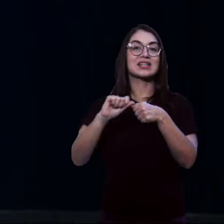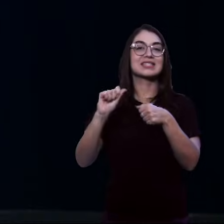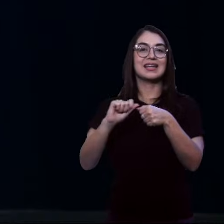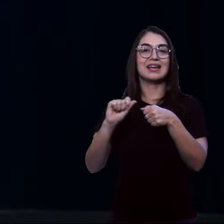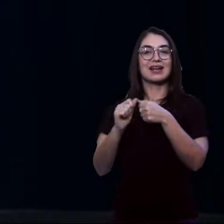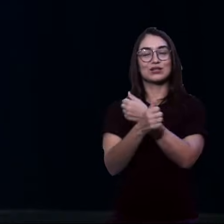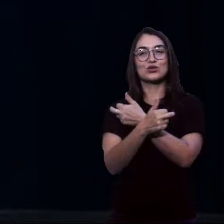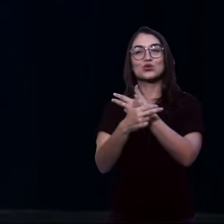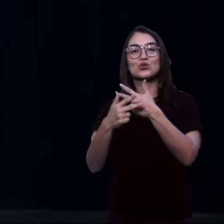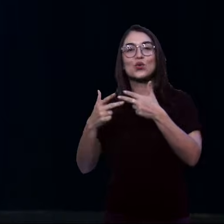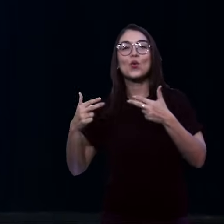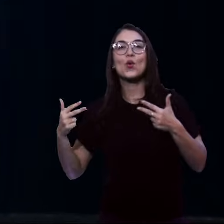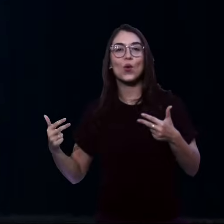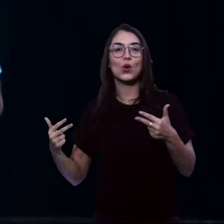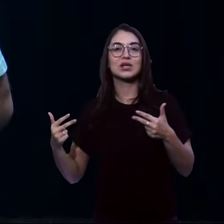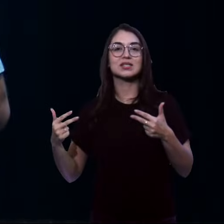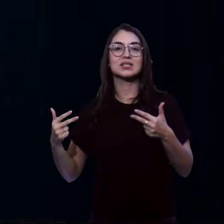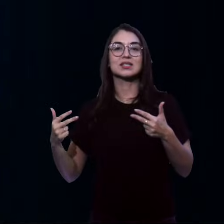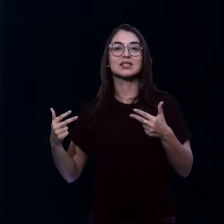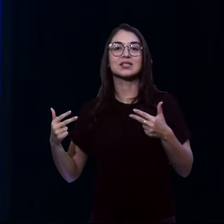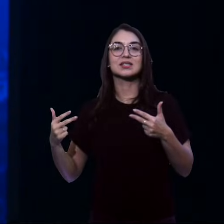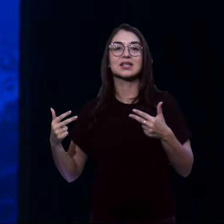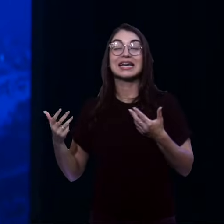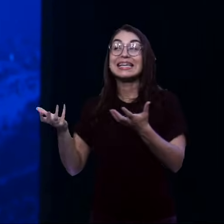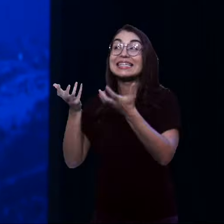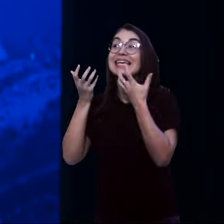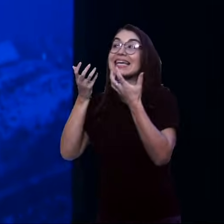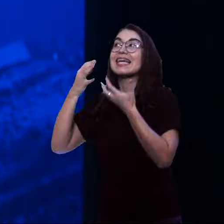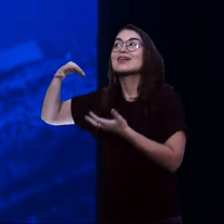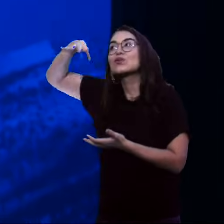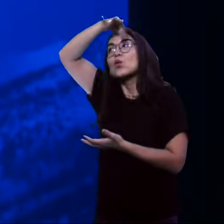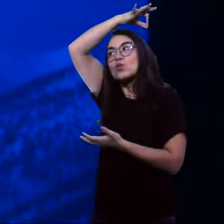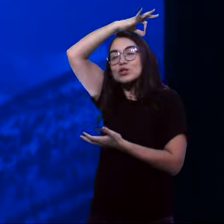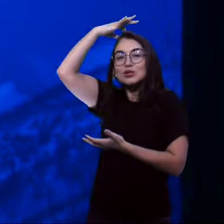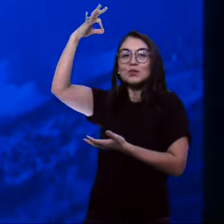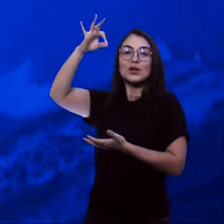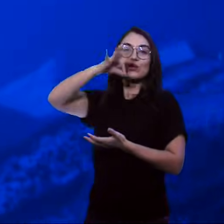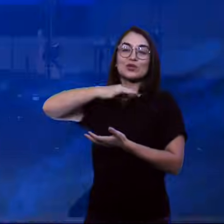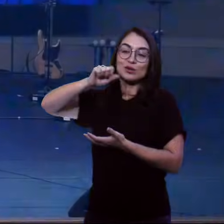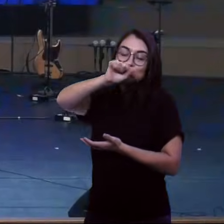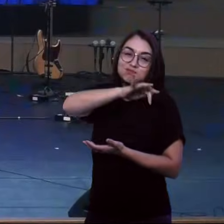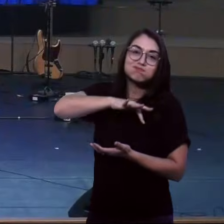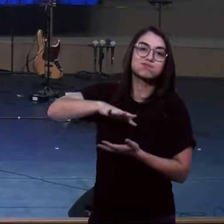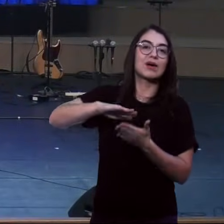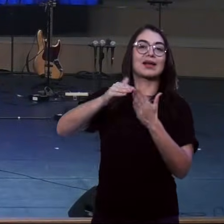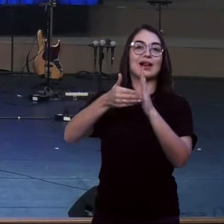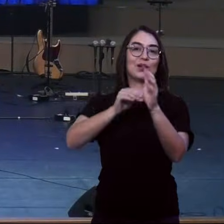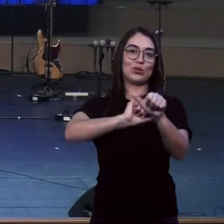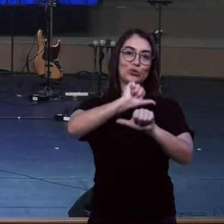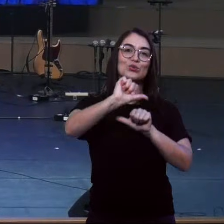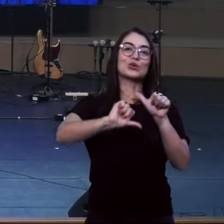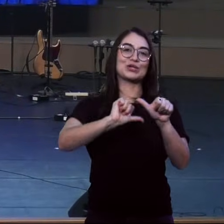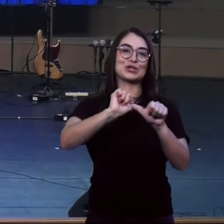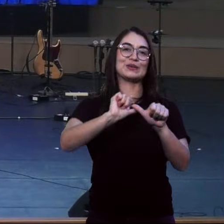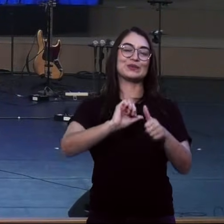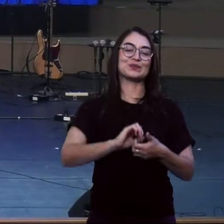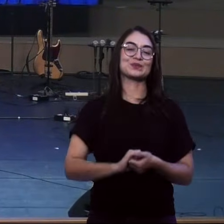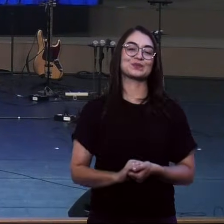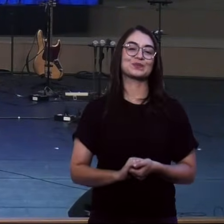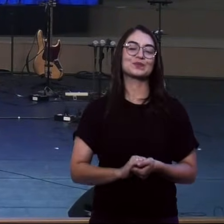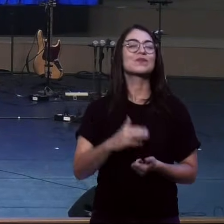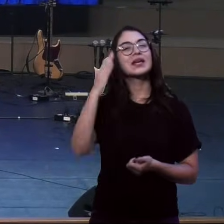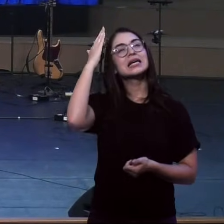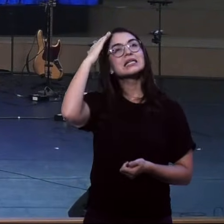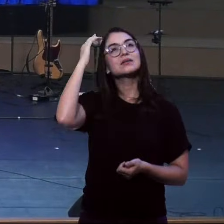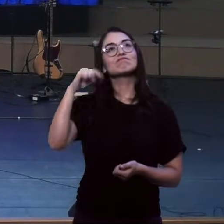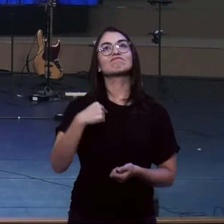Para ter a fé do tamanho de um grão de mostarda e ver as montanhas saindo da nossa frente. Sabe